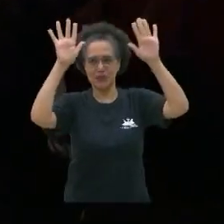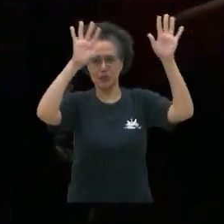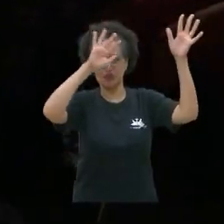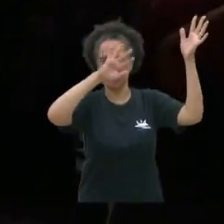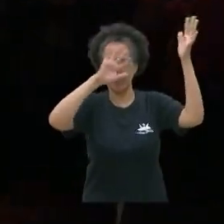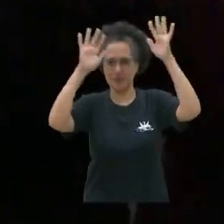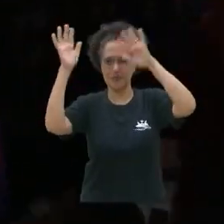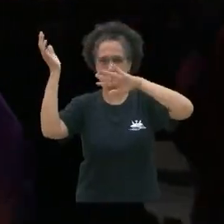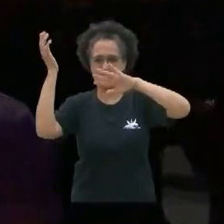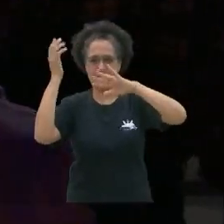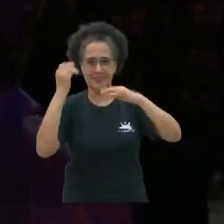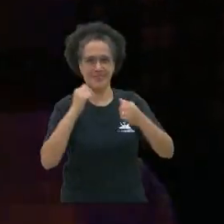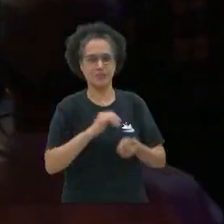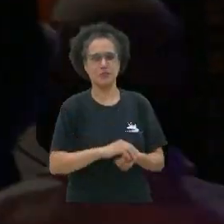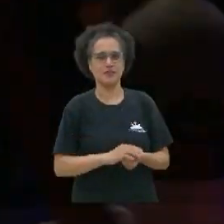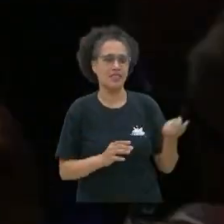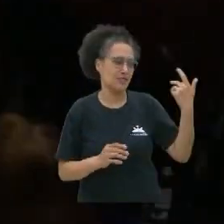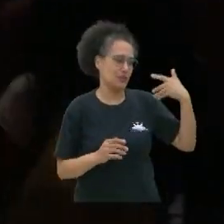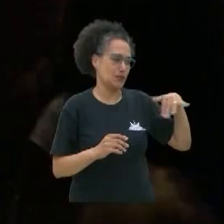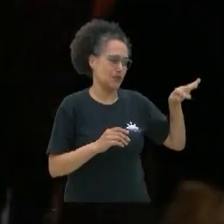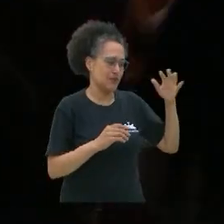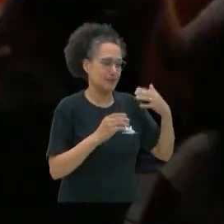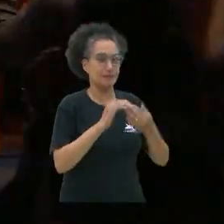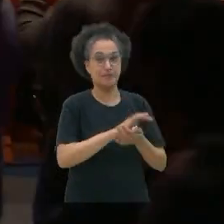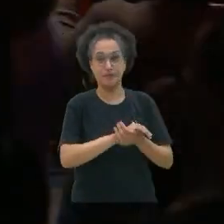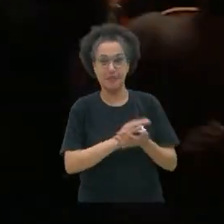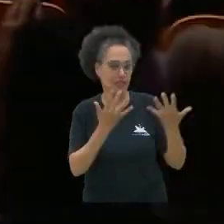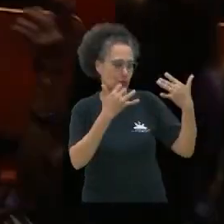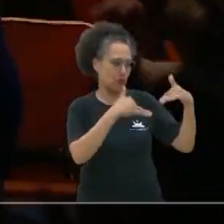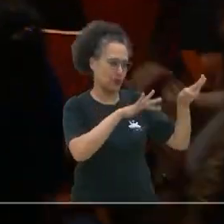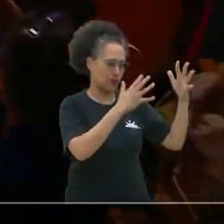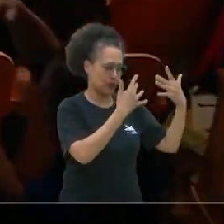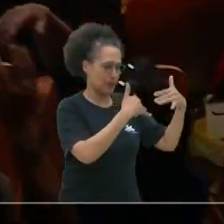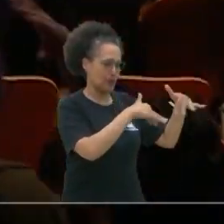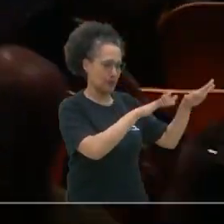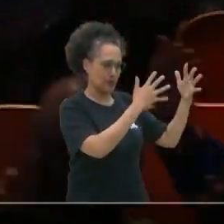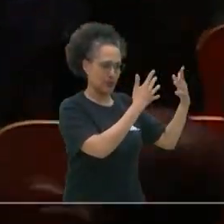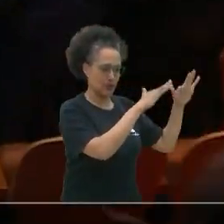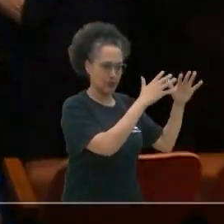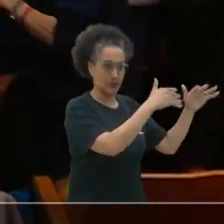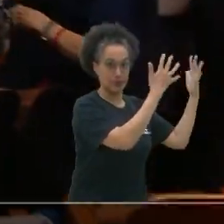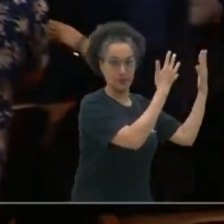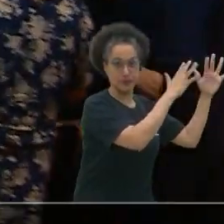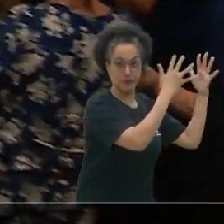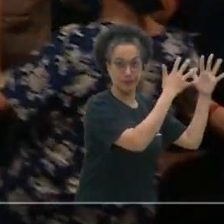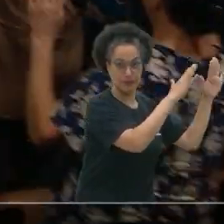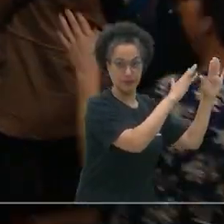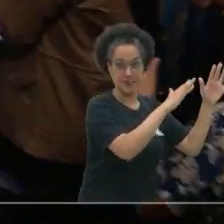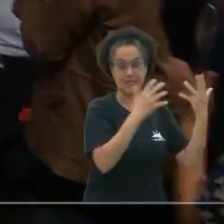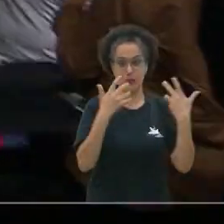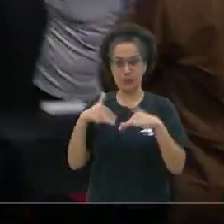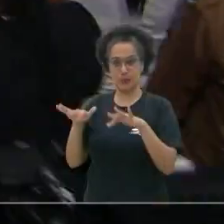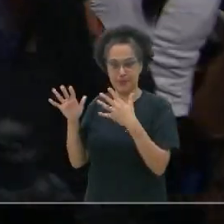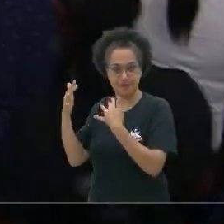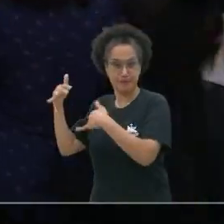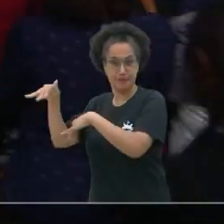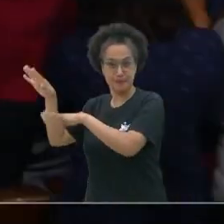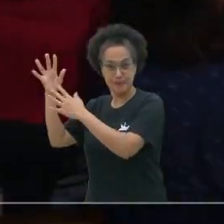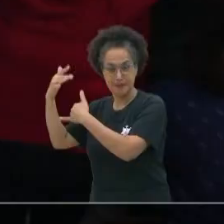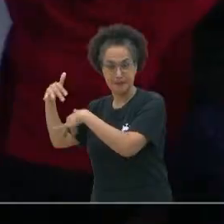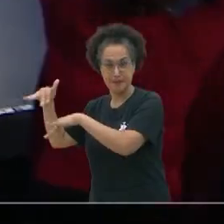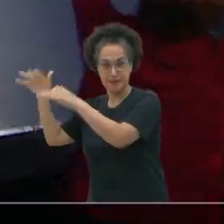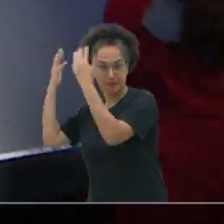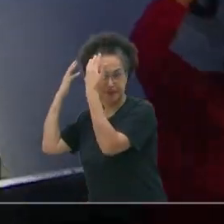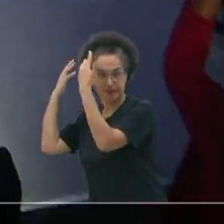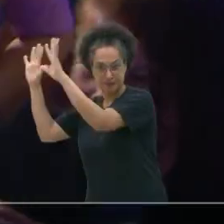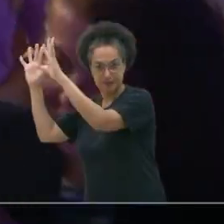finalizar, tungurungu, vai lá. Foi. Tungurungu, tungurungu, tungurungu. Tungurungu,